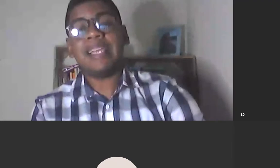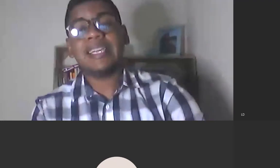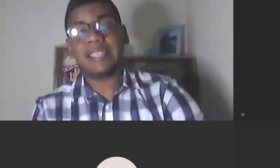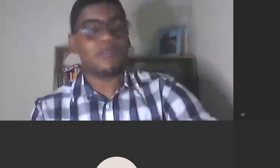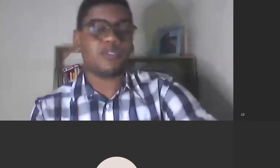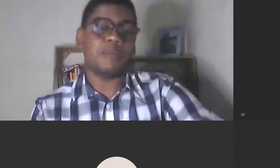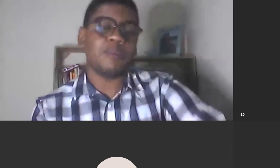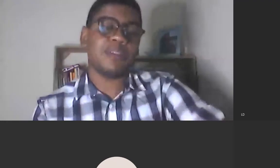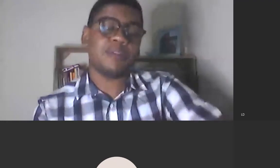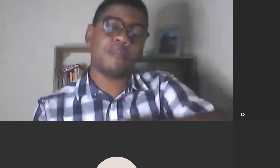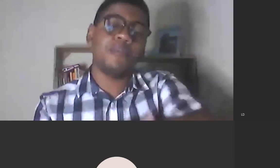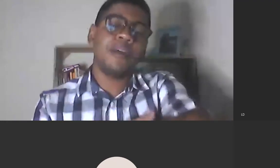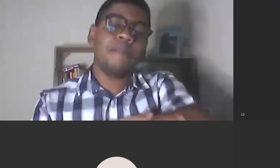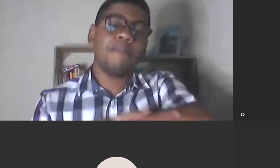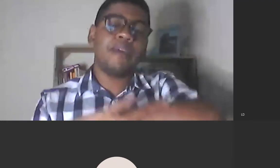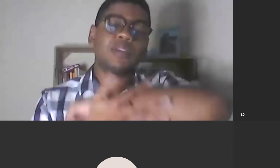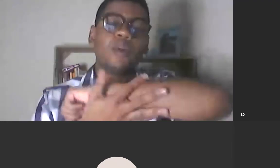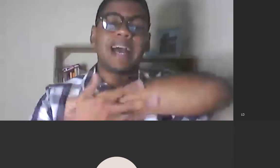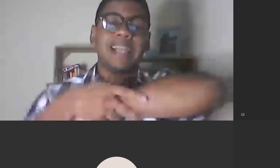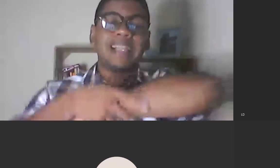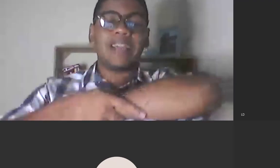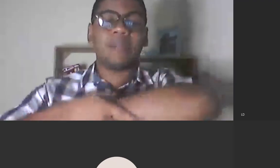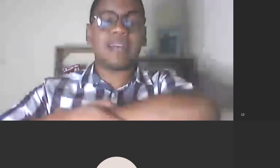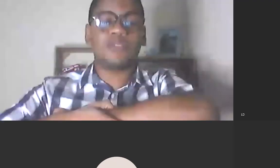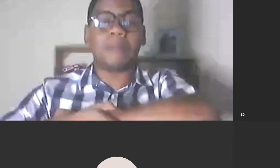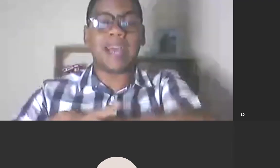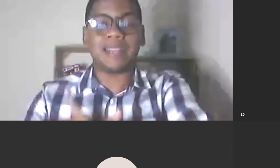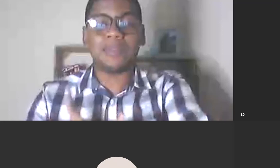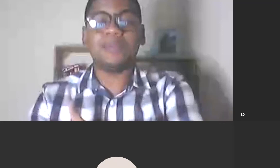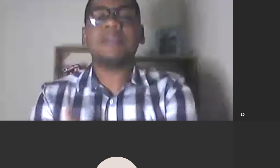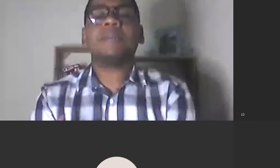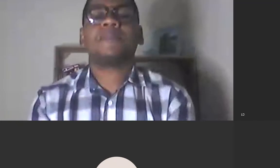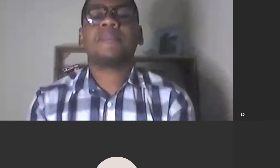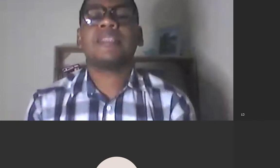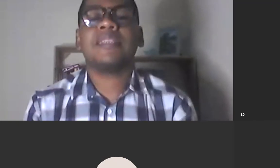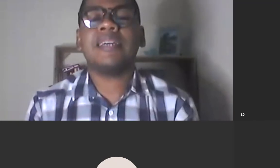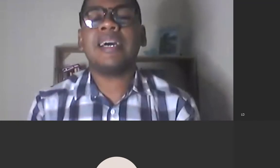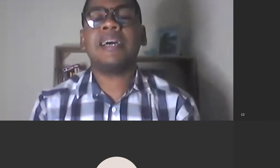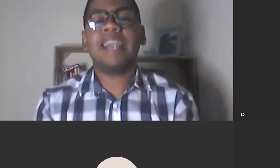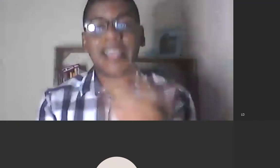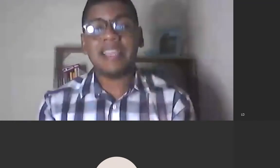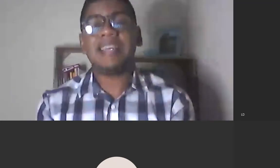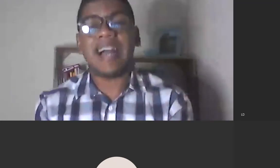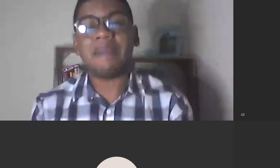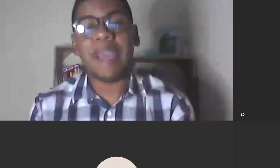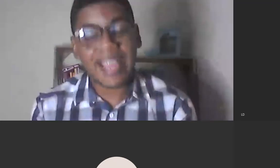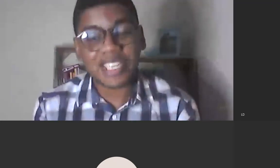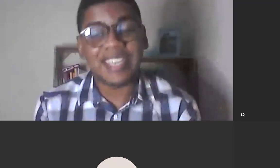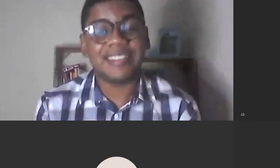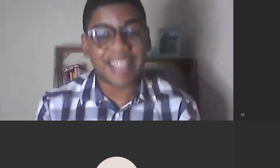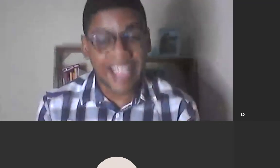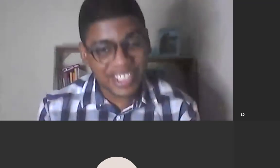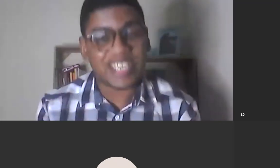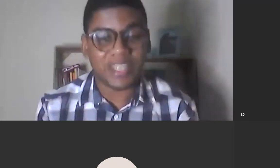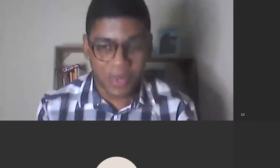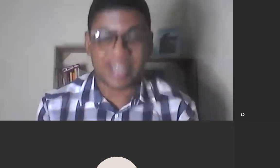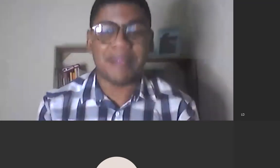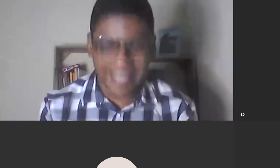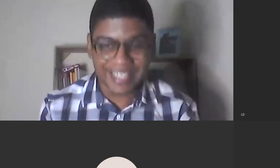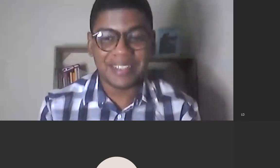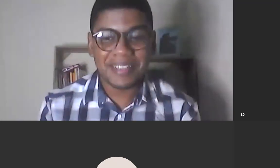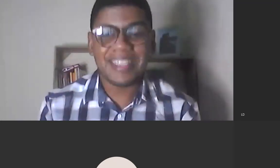né, a barriga, assim, como se com a mão meio que dobrada, né, o braço dobrado. E aí a médica entende